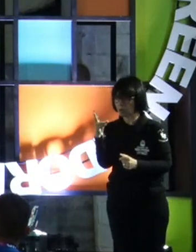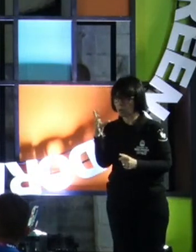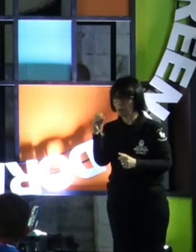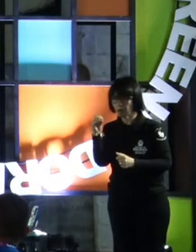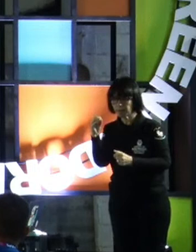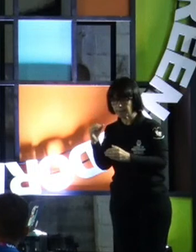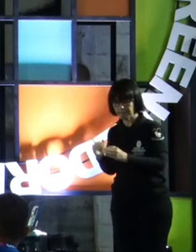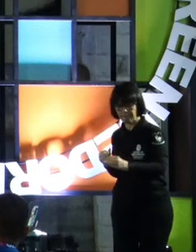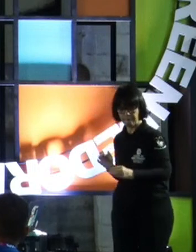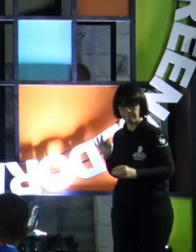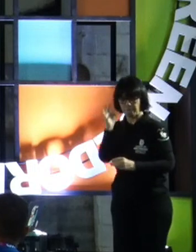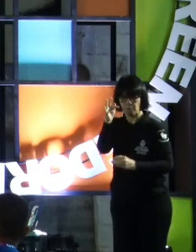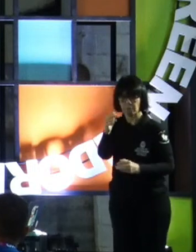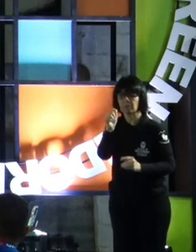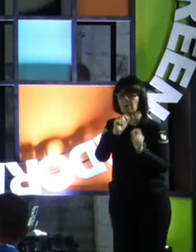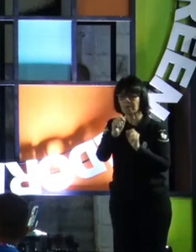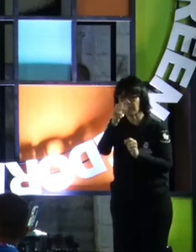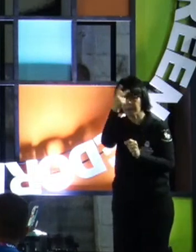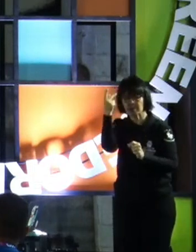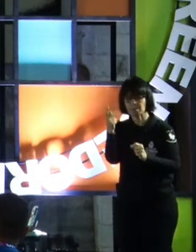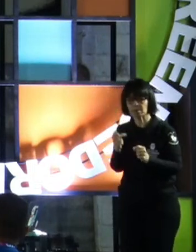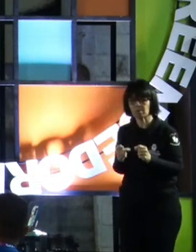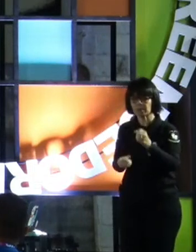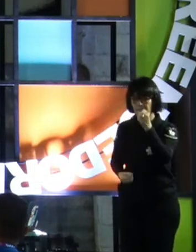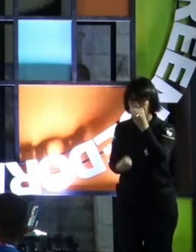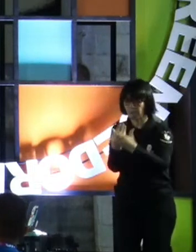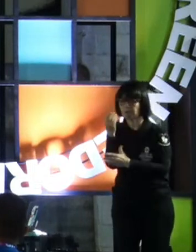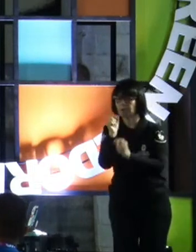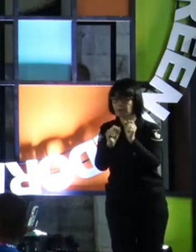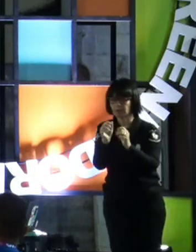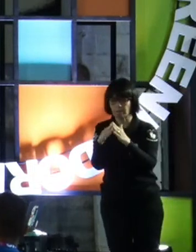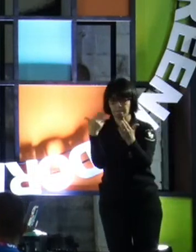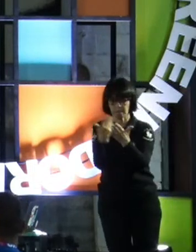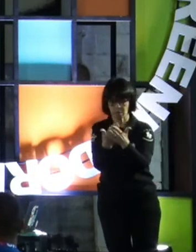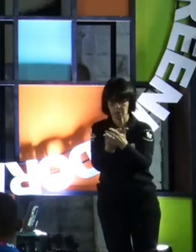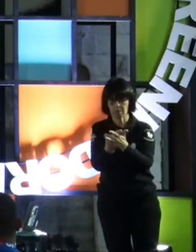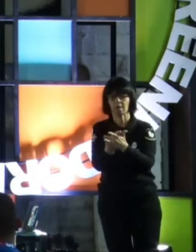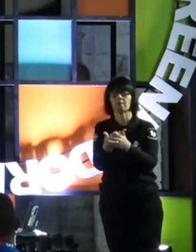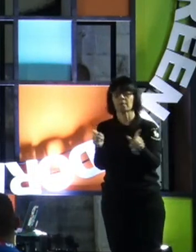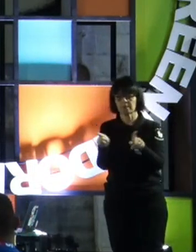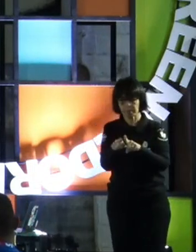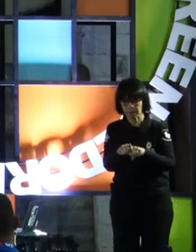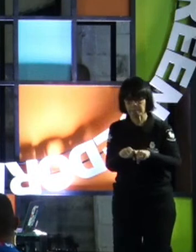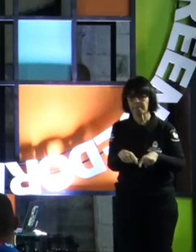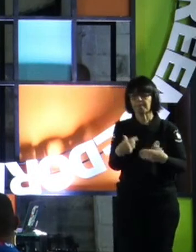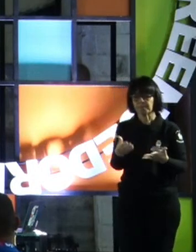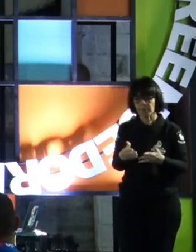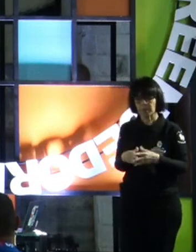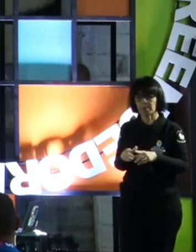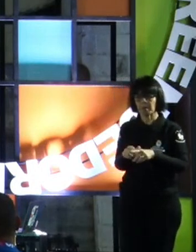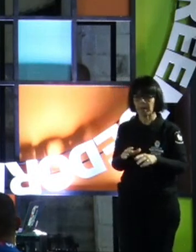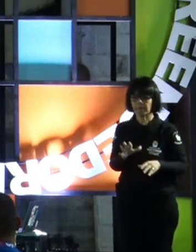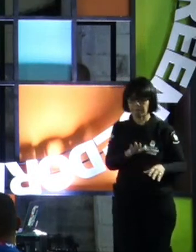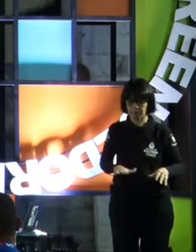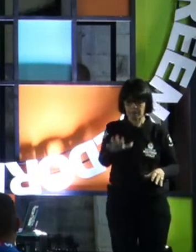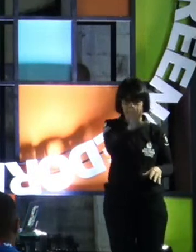as pessoas que estão na escola, então o futuro ele vem também das escolas. Ele vem das